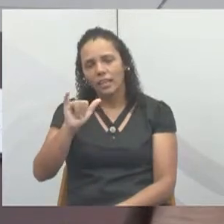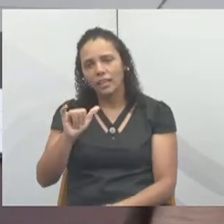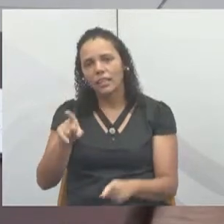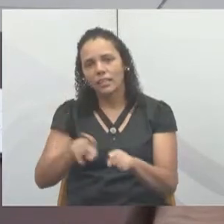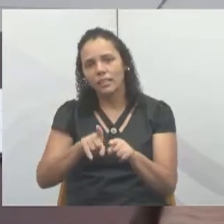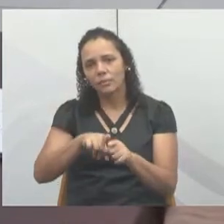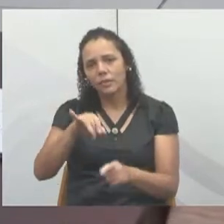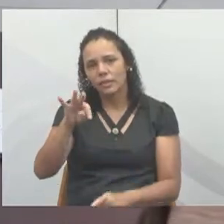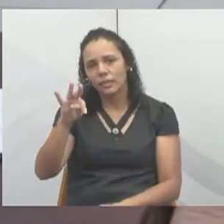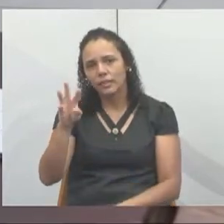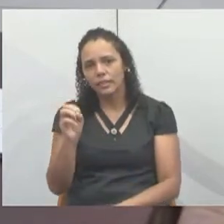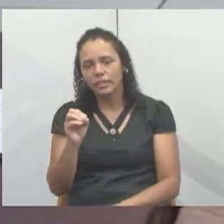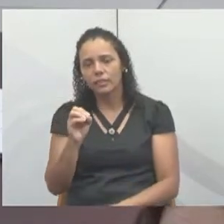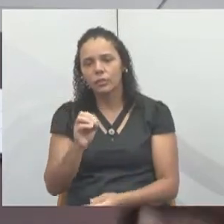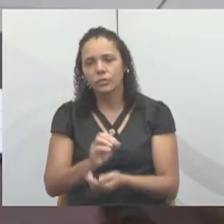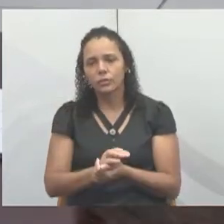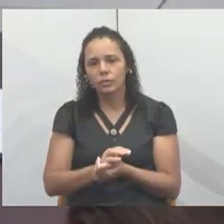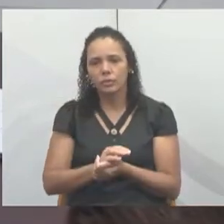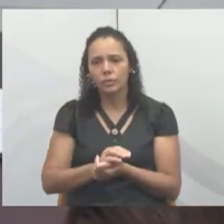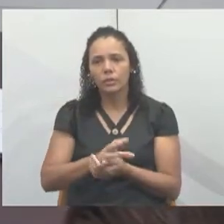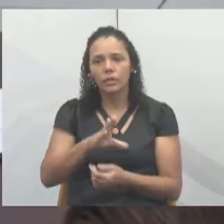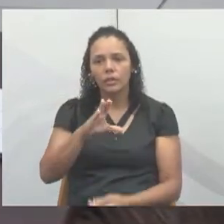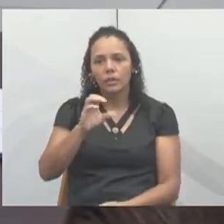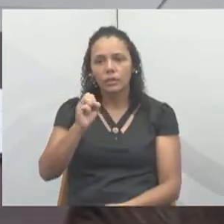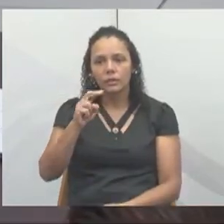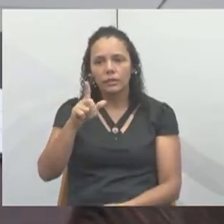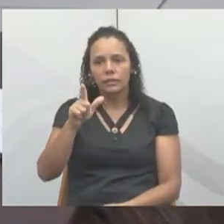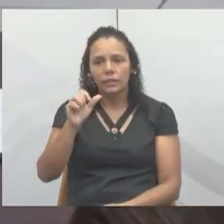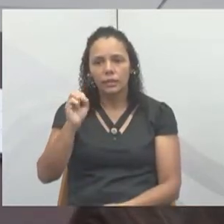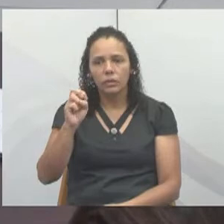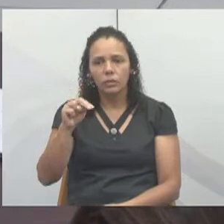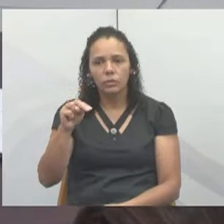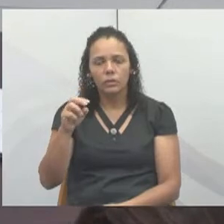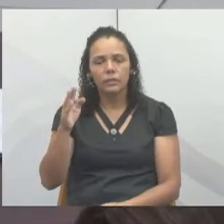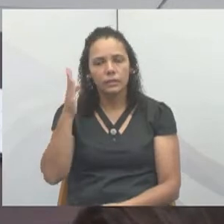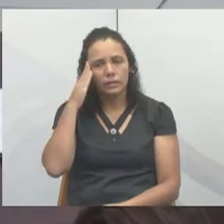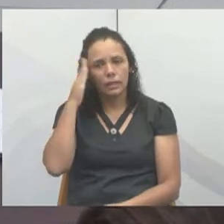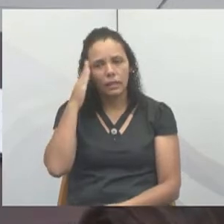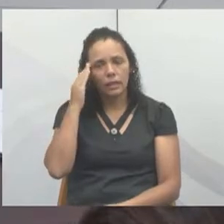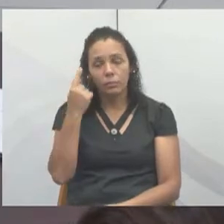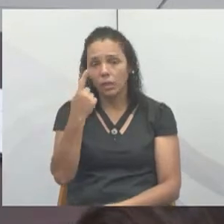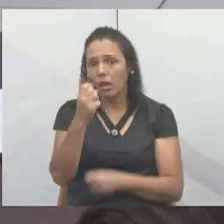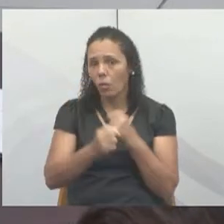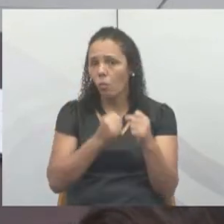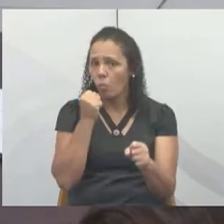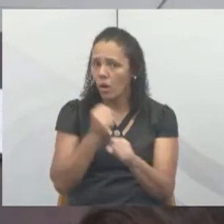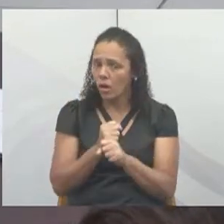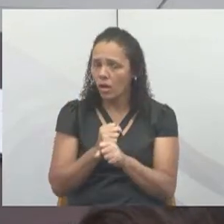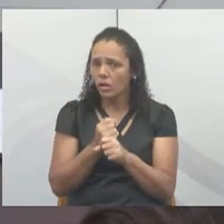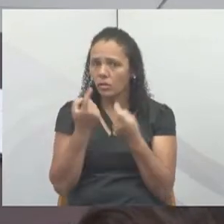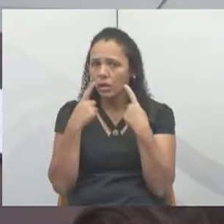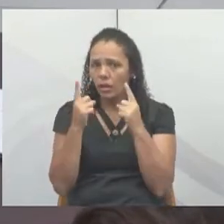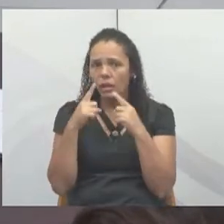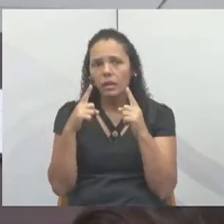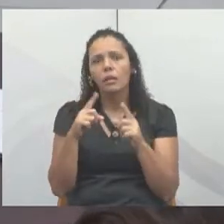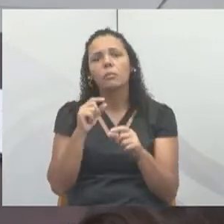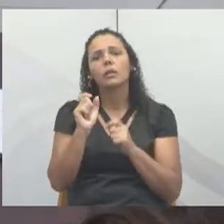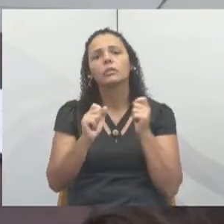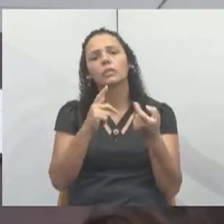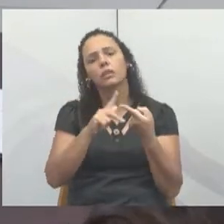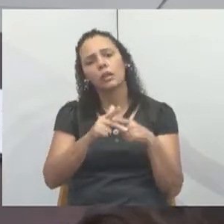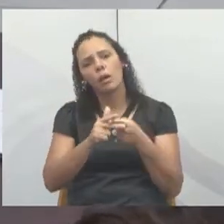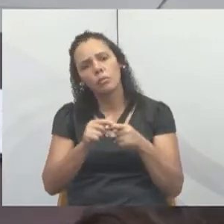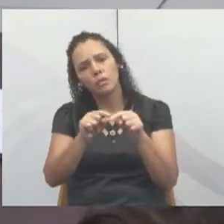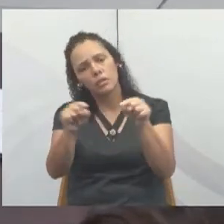vem, né, Celso, às vezes o senhor mesmo está ciente dessa situação, que vem falando aí há quase um ano a respeito lá da manutenção